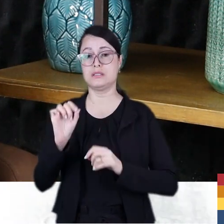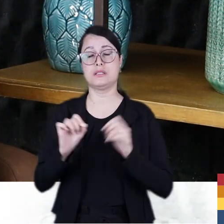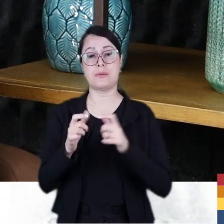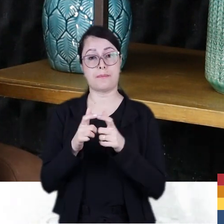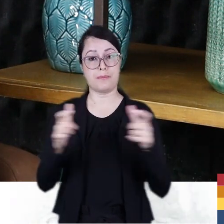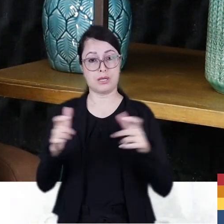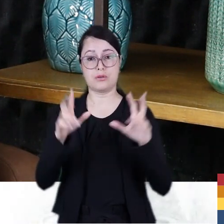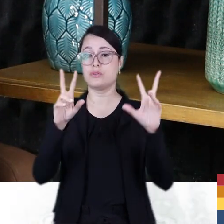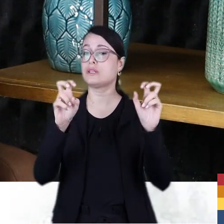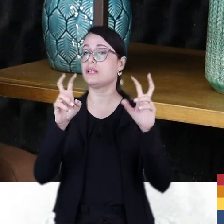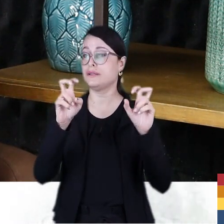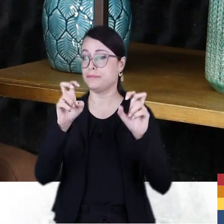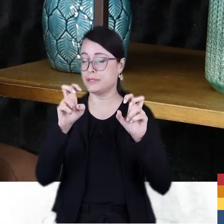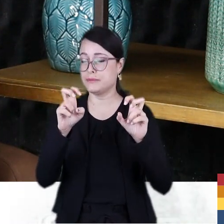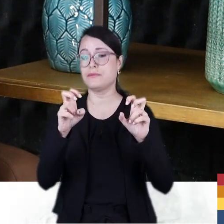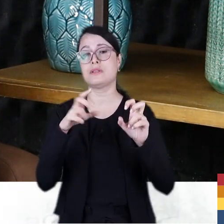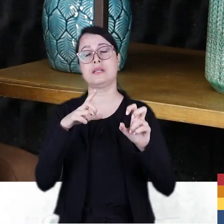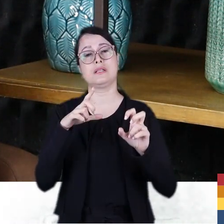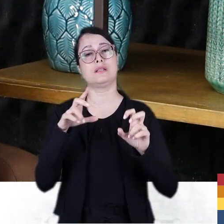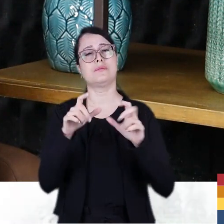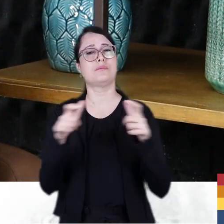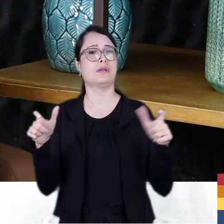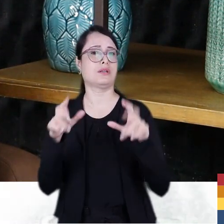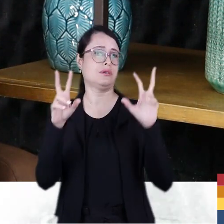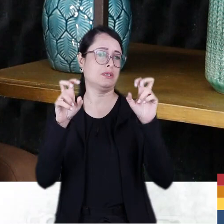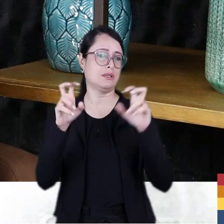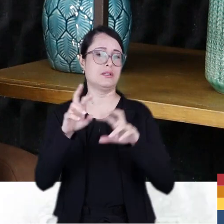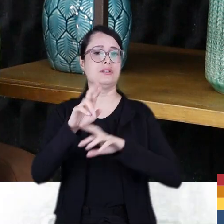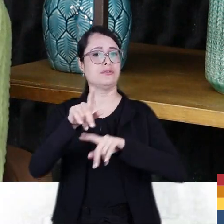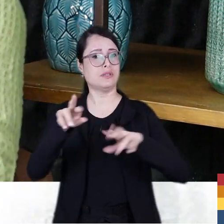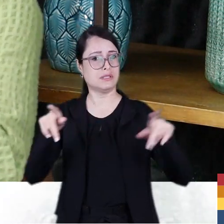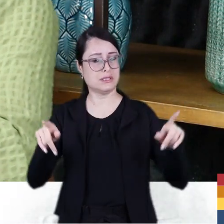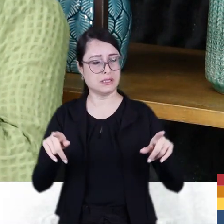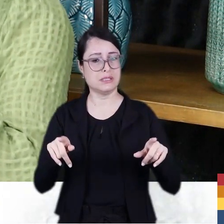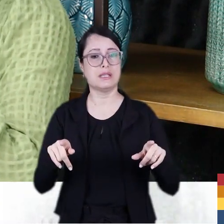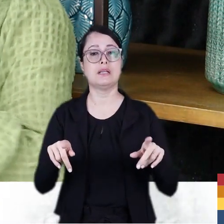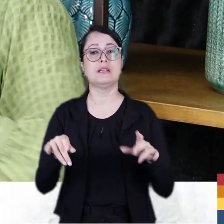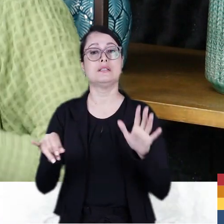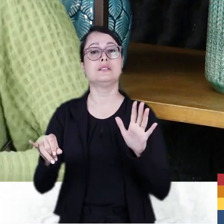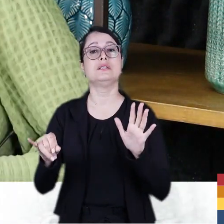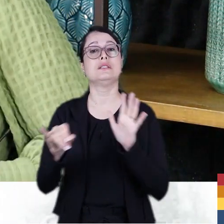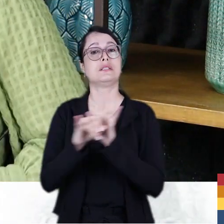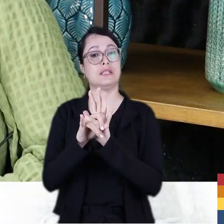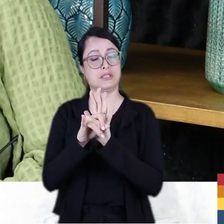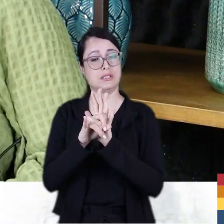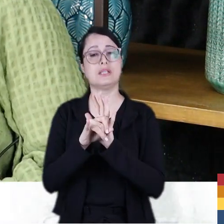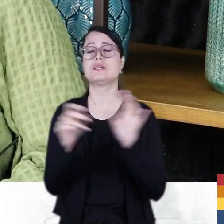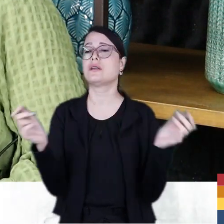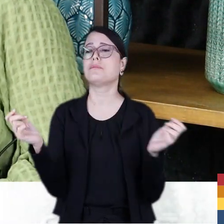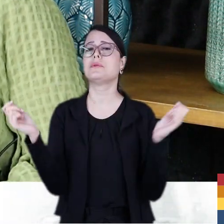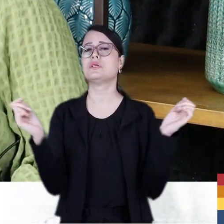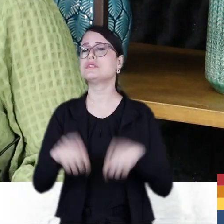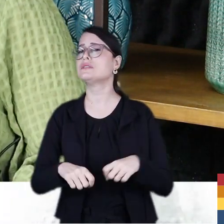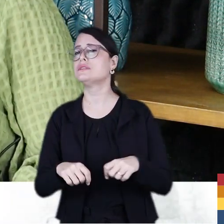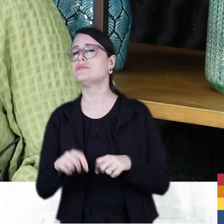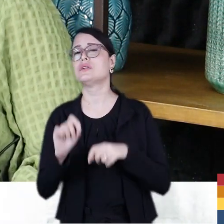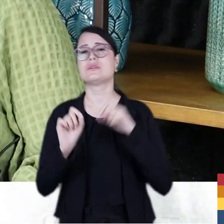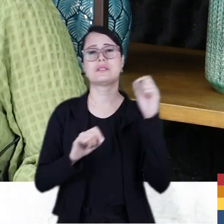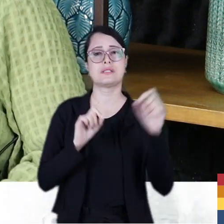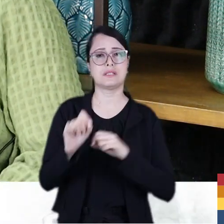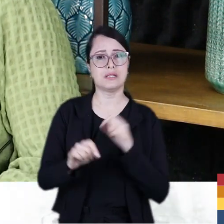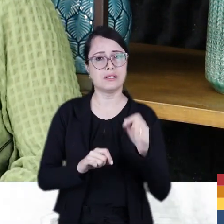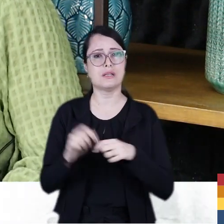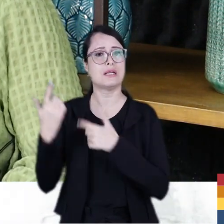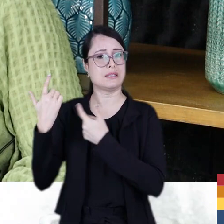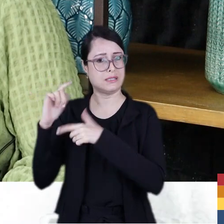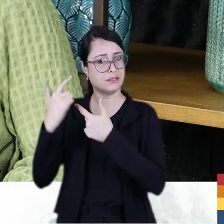e linguagens, né, previsto para a segunda série do ensino médio, traz, né, aquilo que a gente conversou sobre os enfoques, né,